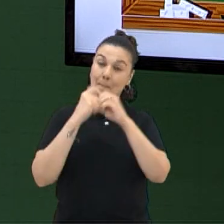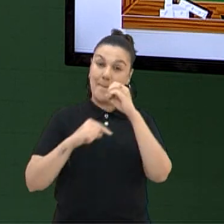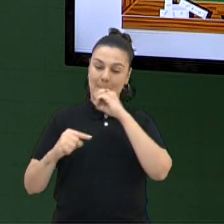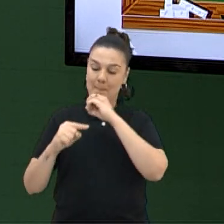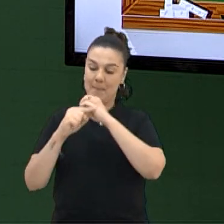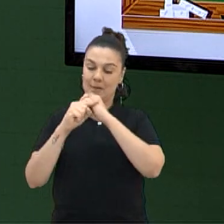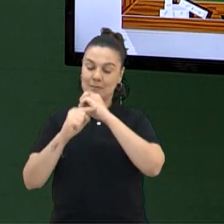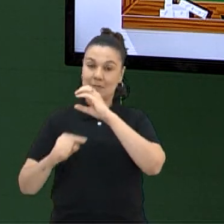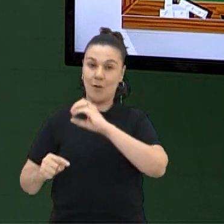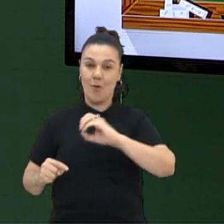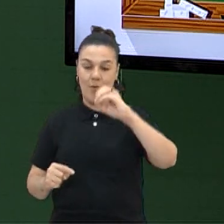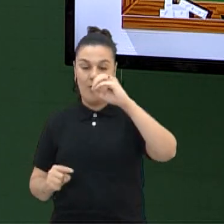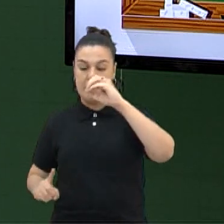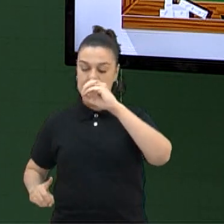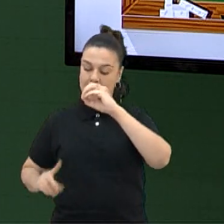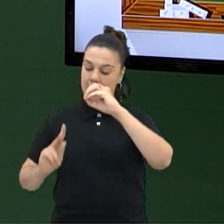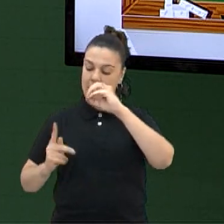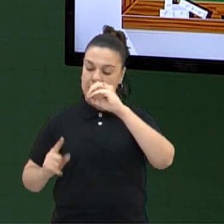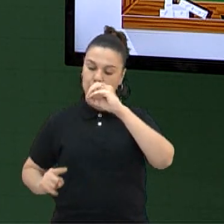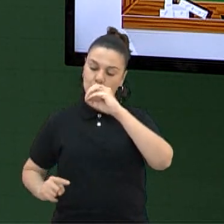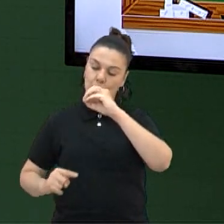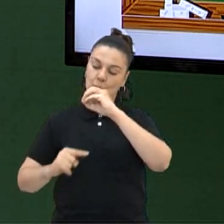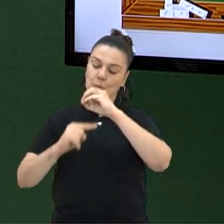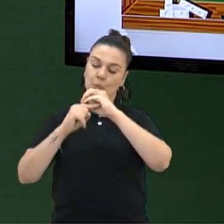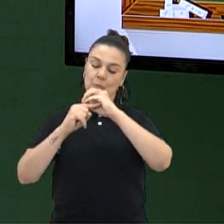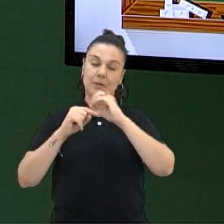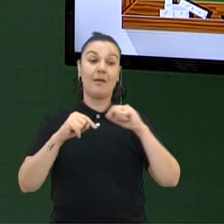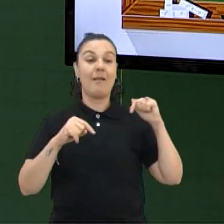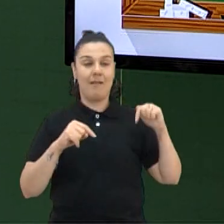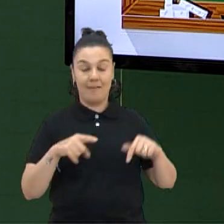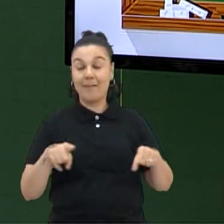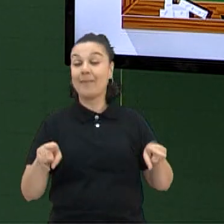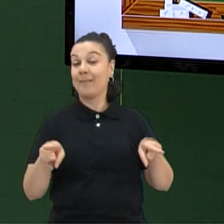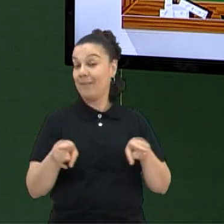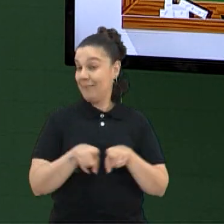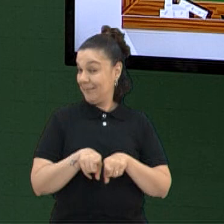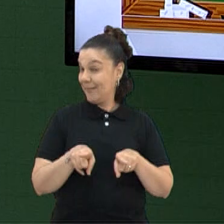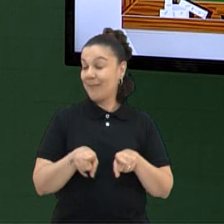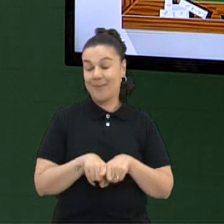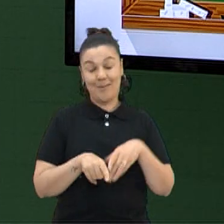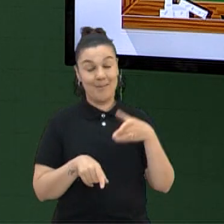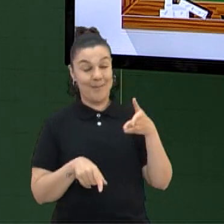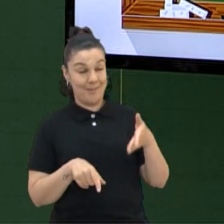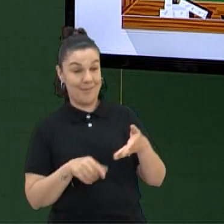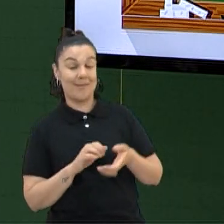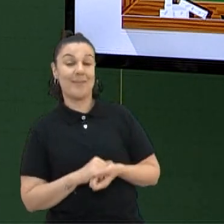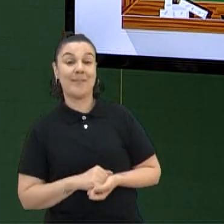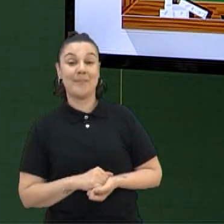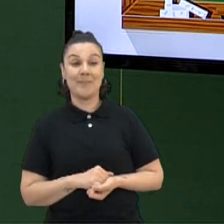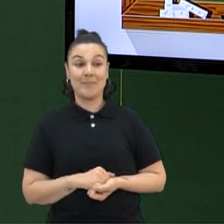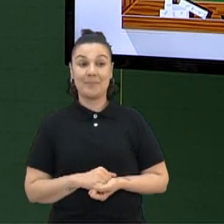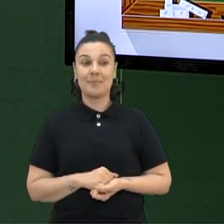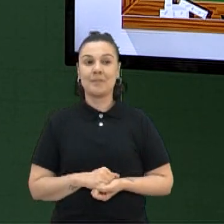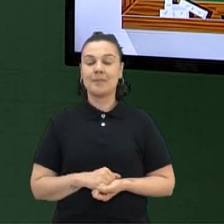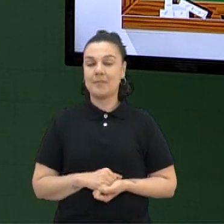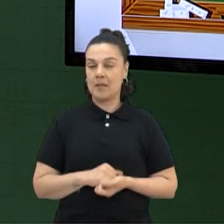né? Vou ter esse momento, esse vetor, e aqui a mesma coisa,